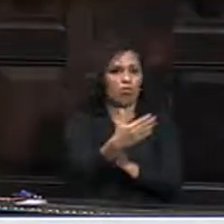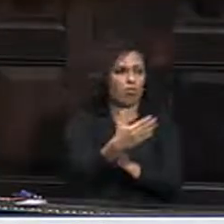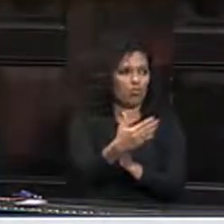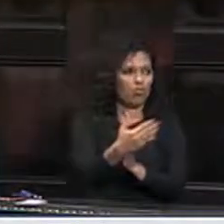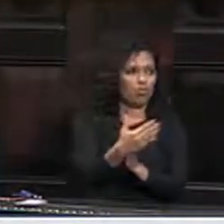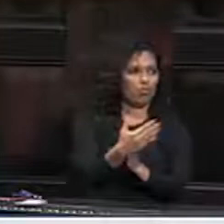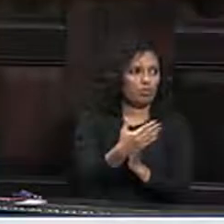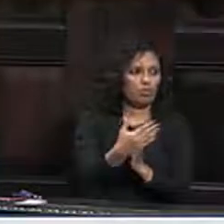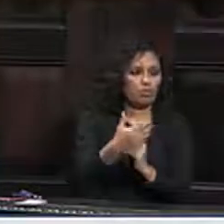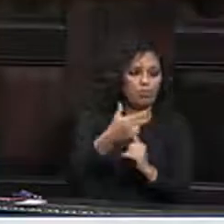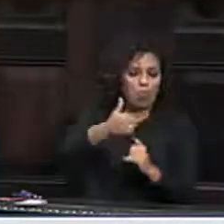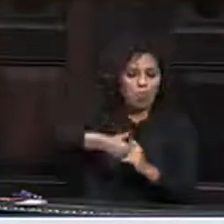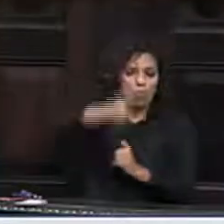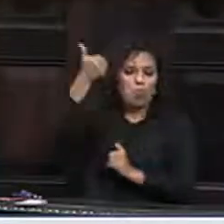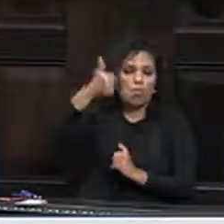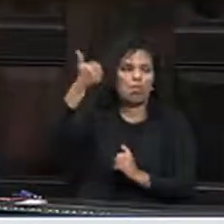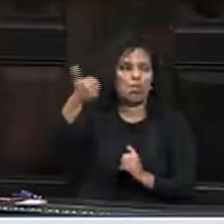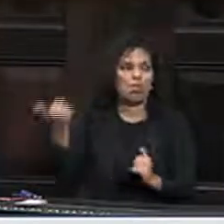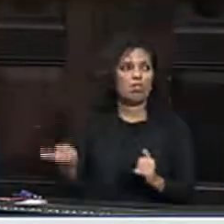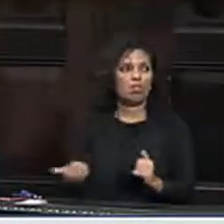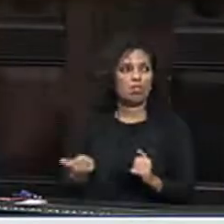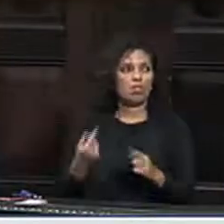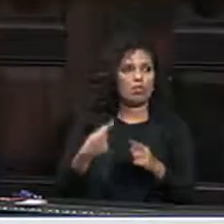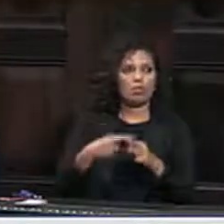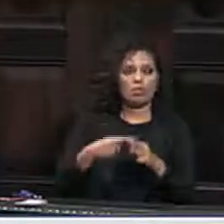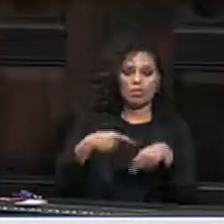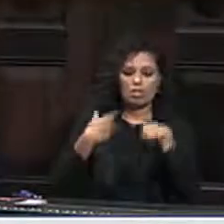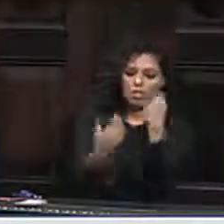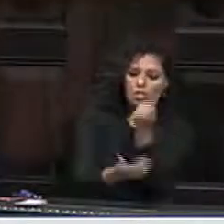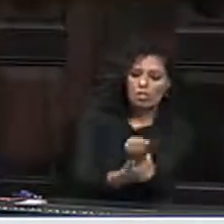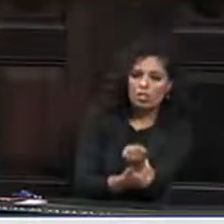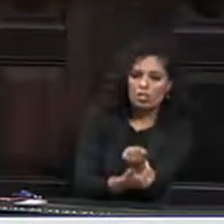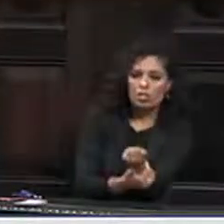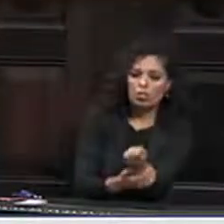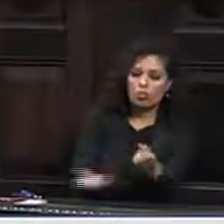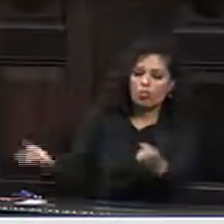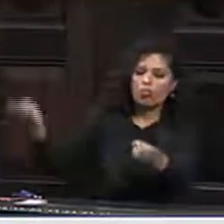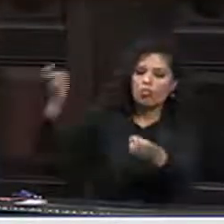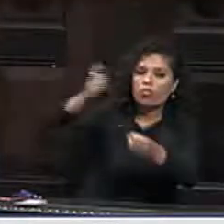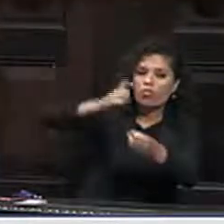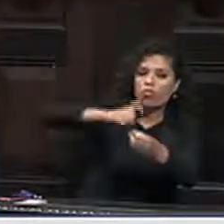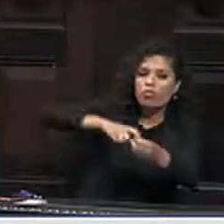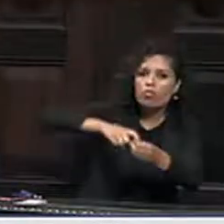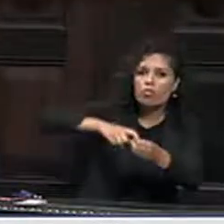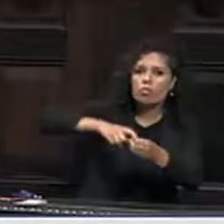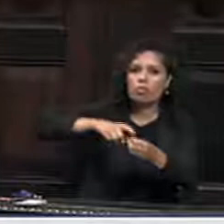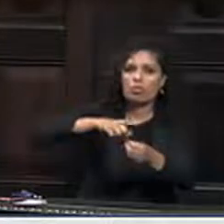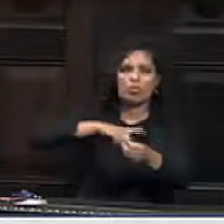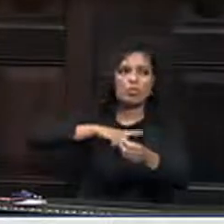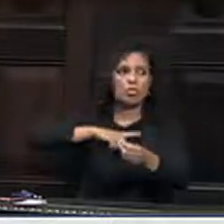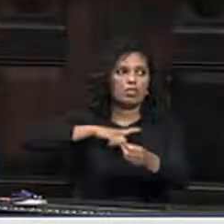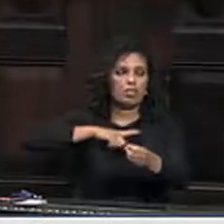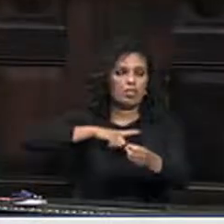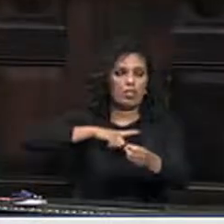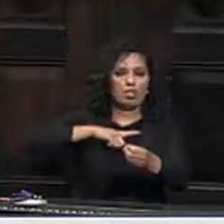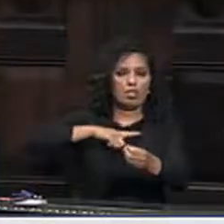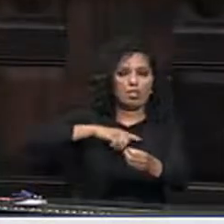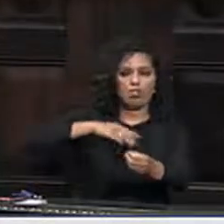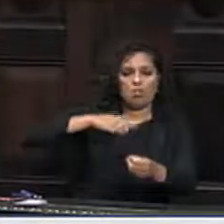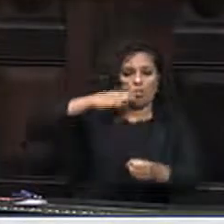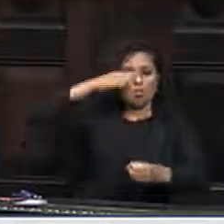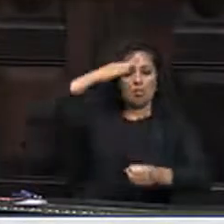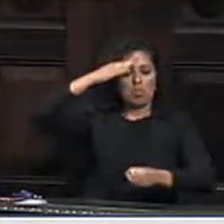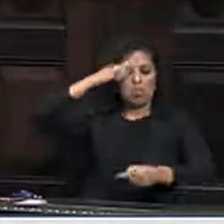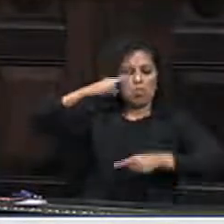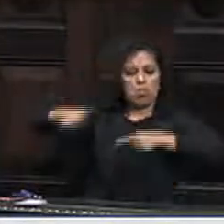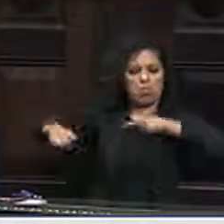mais qualidade, em que a segurança pública volte a ter domínio e